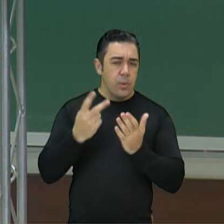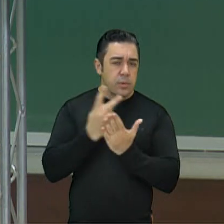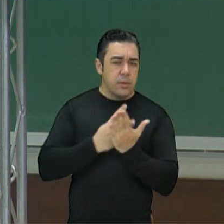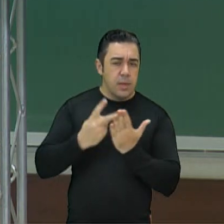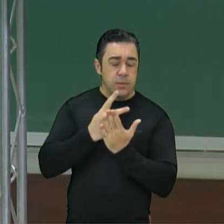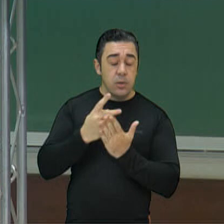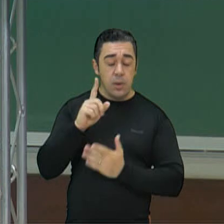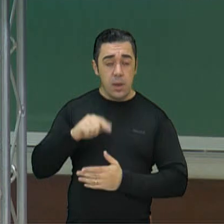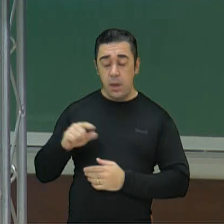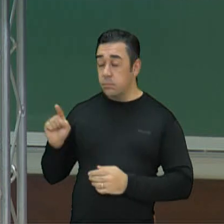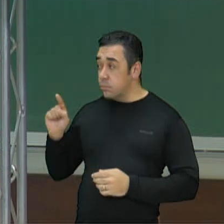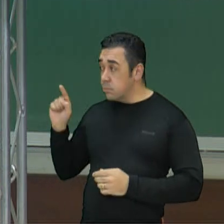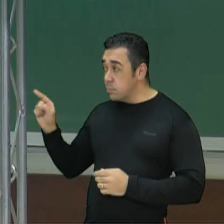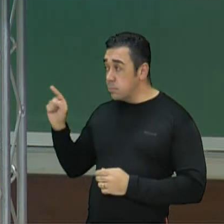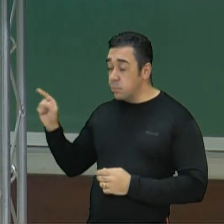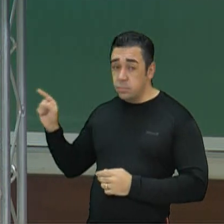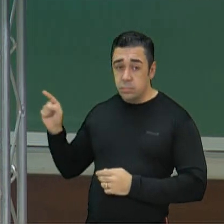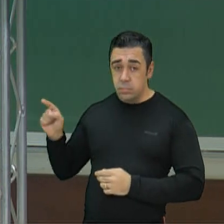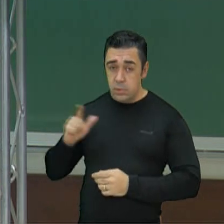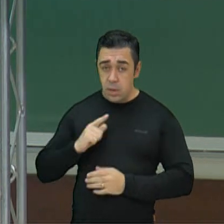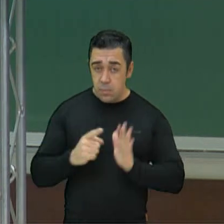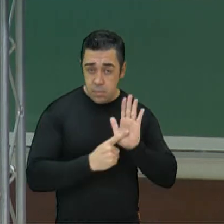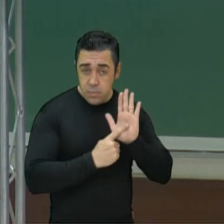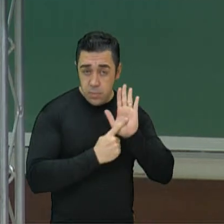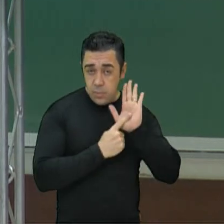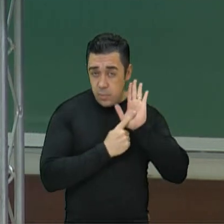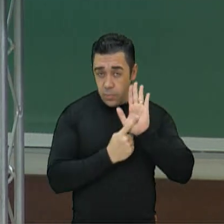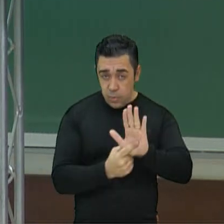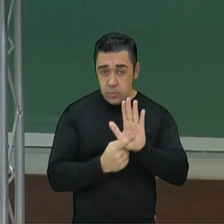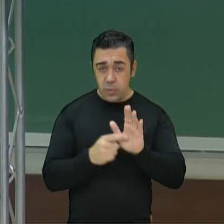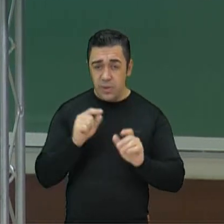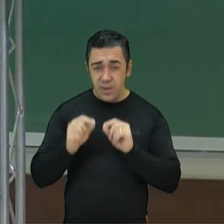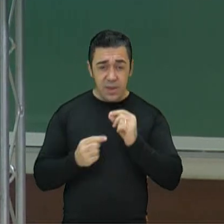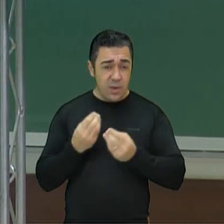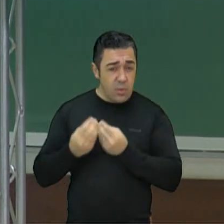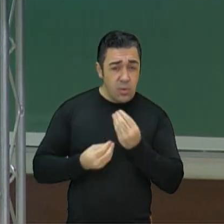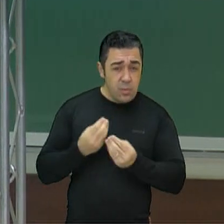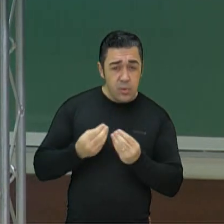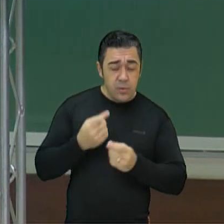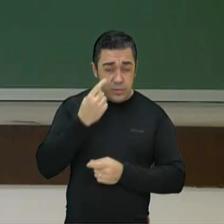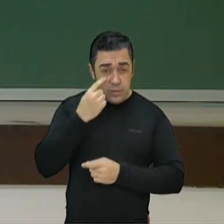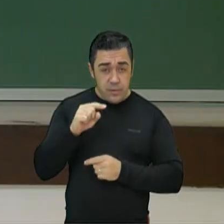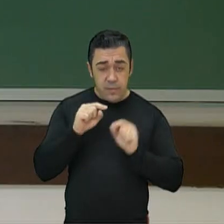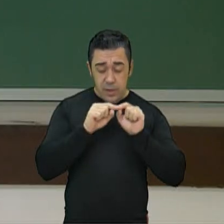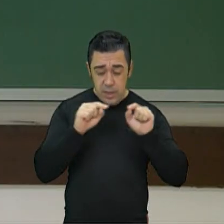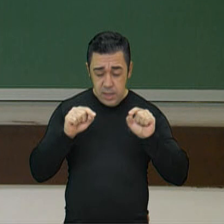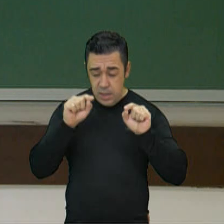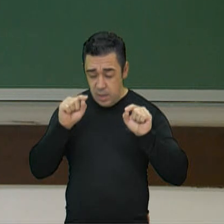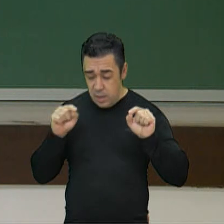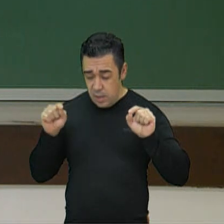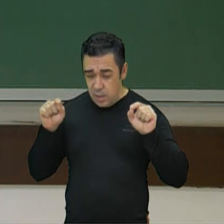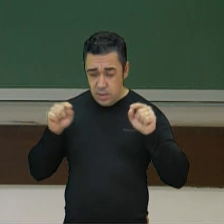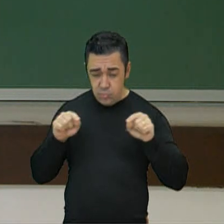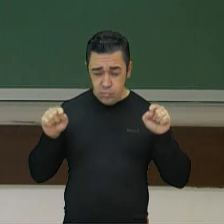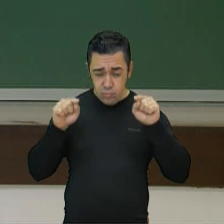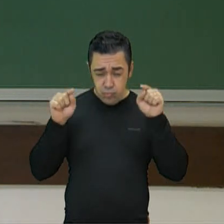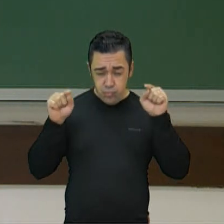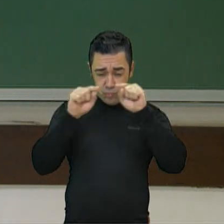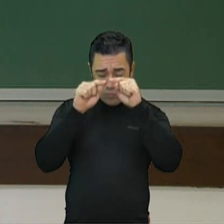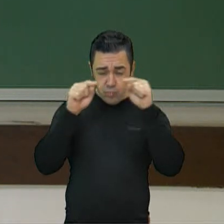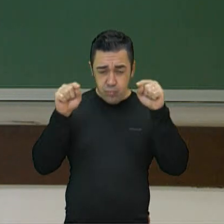mais complexos, ali na representação, na gráfica dele, a gente vai ver depois que é bem